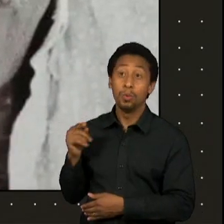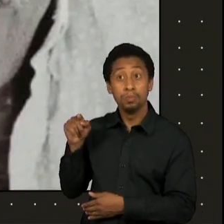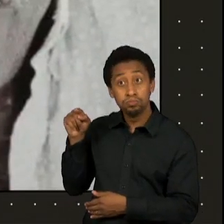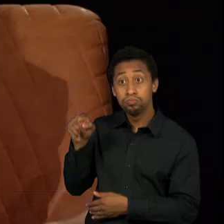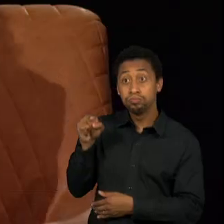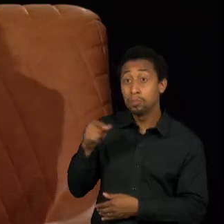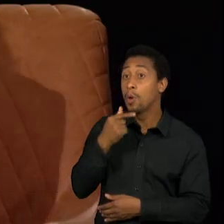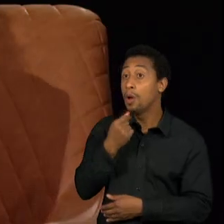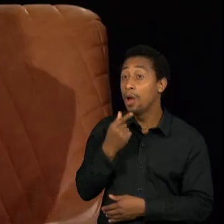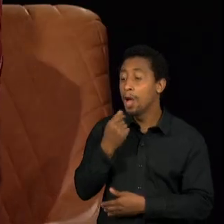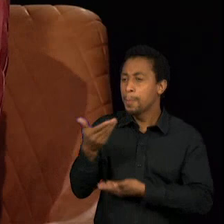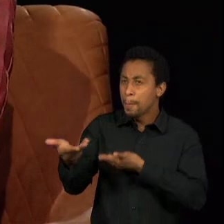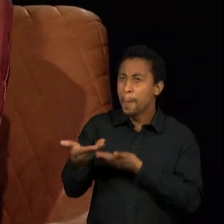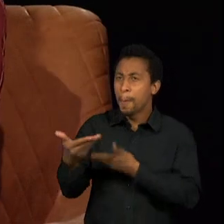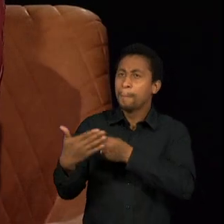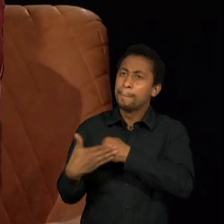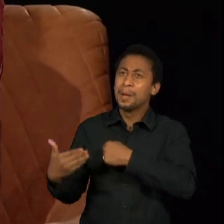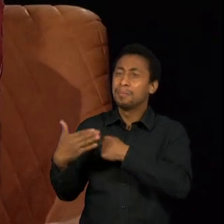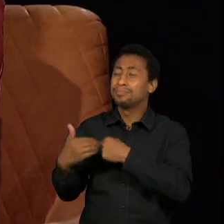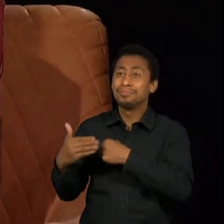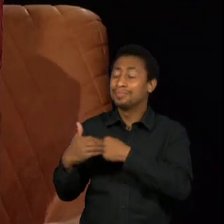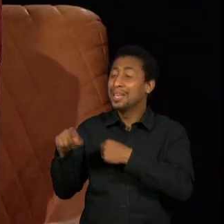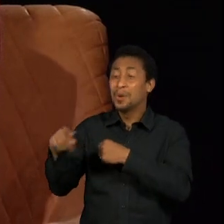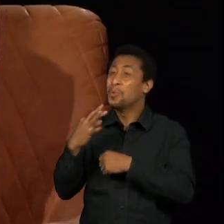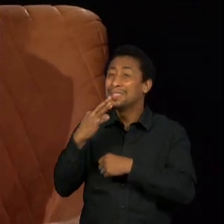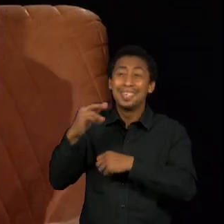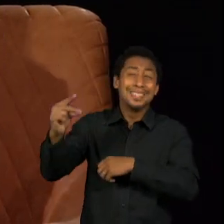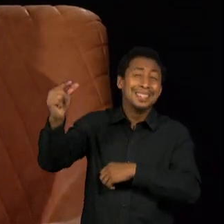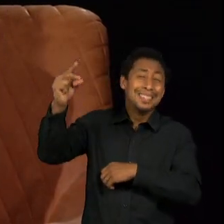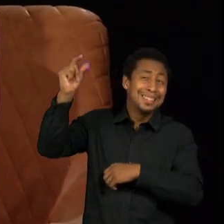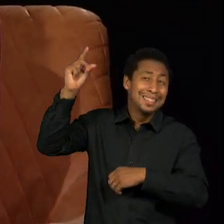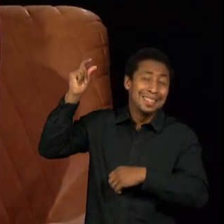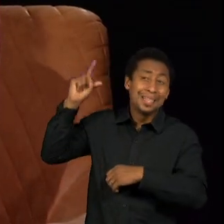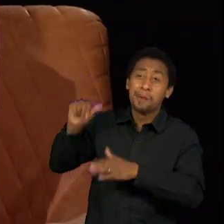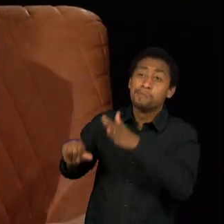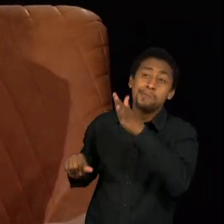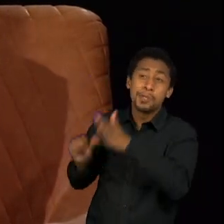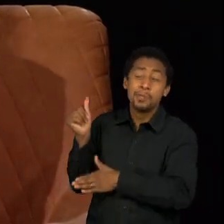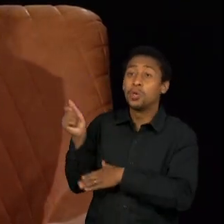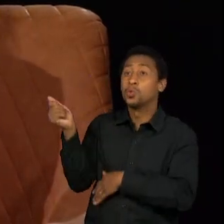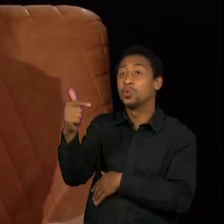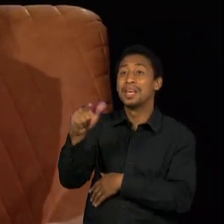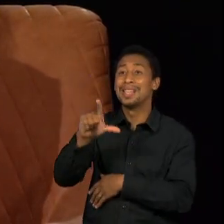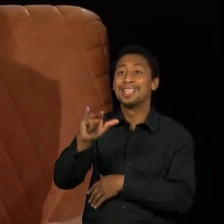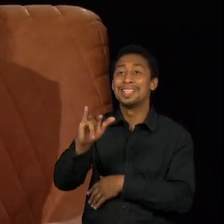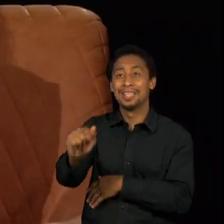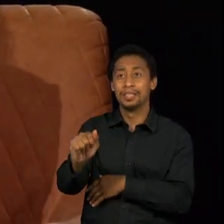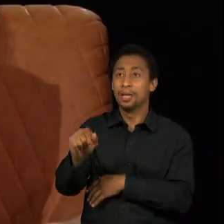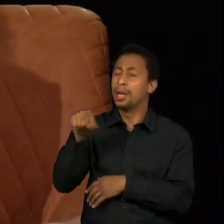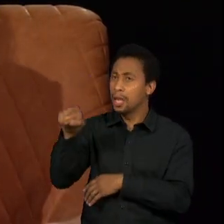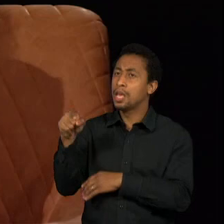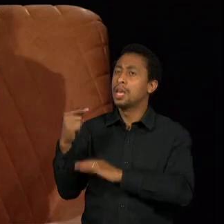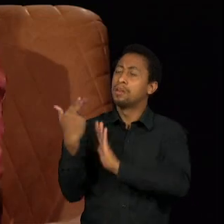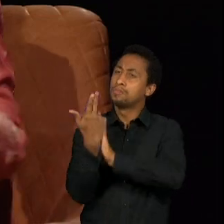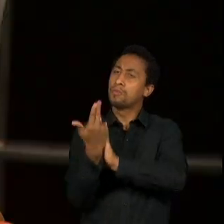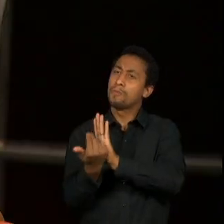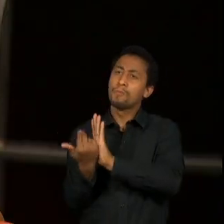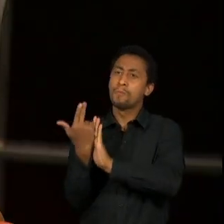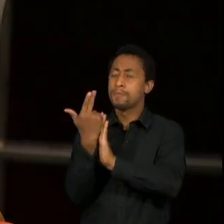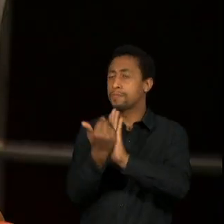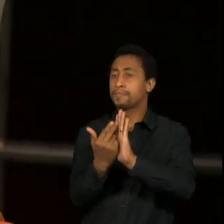uma relação comigo tão carinhosa antes da Lia. O meu primeiro retrato foi feito por Silvio Robato, tá entendendo?